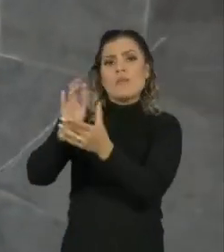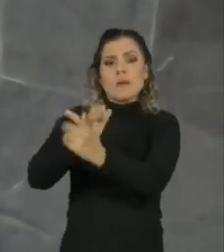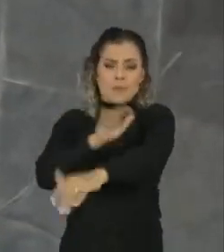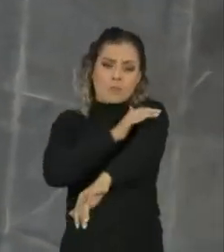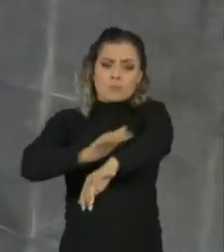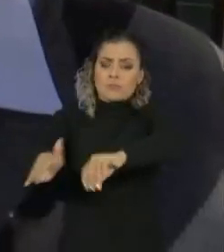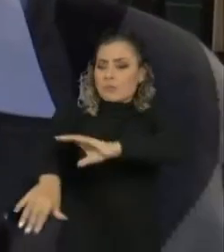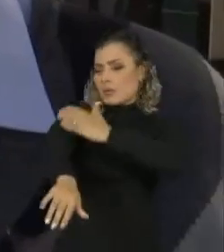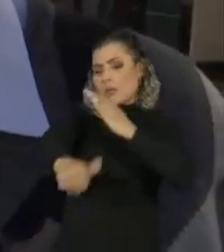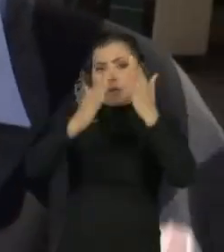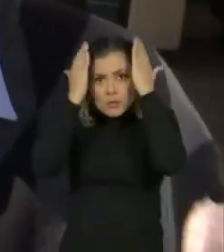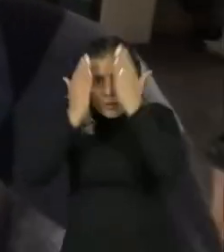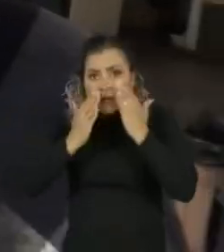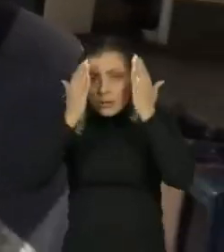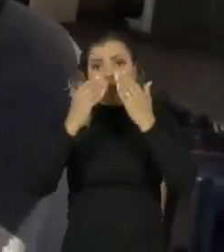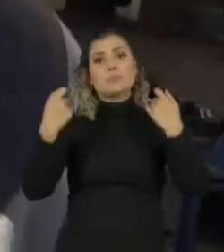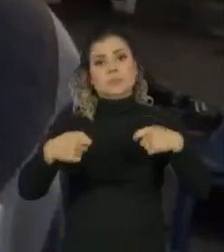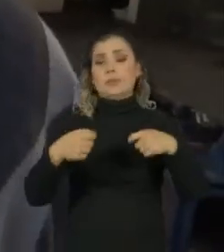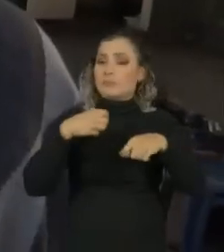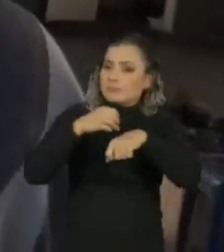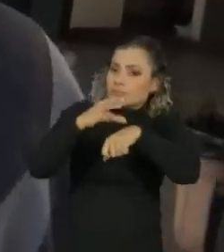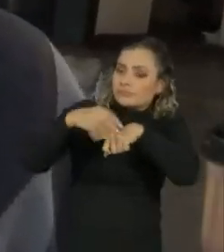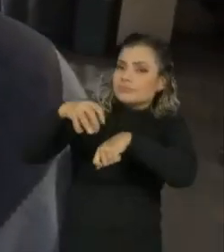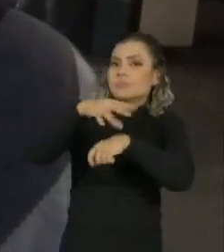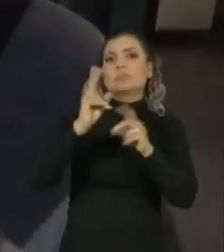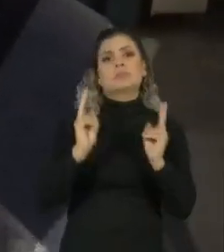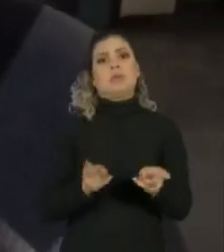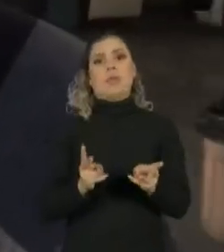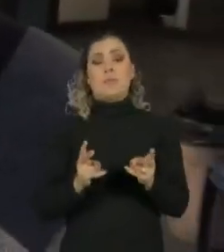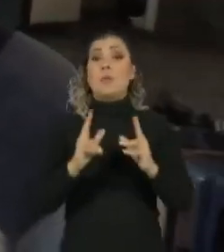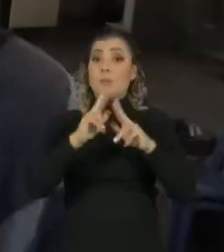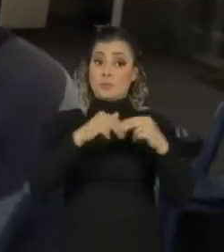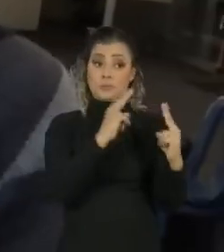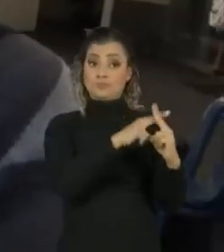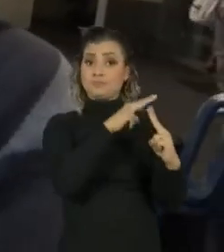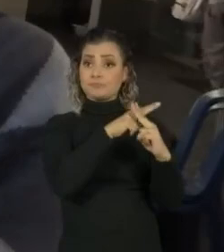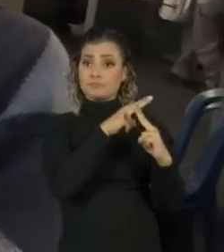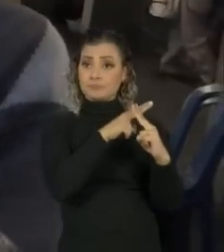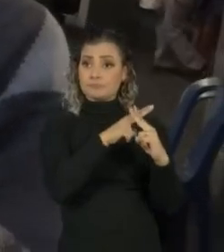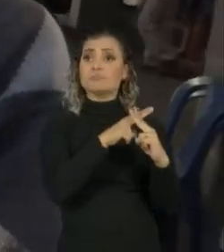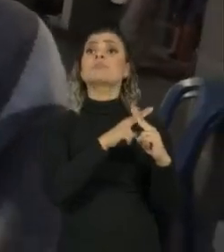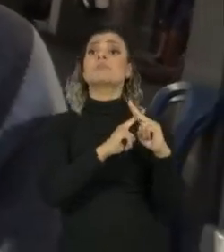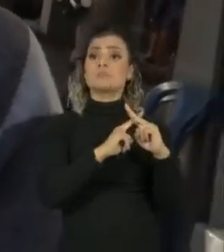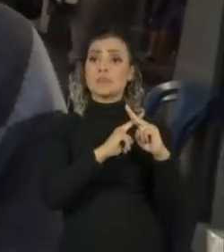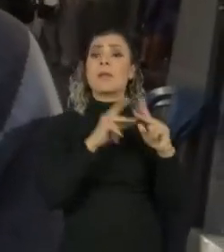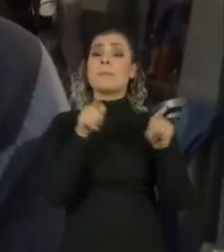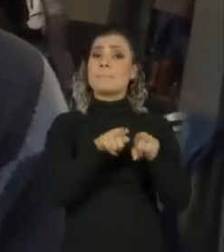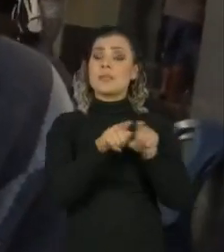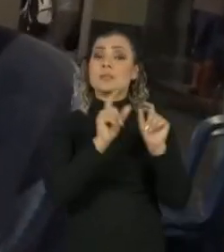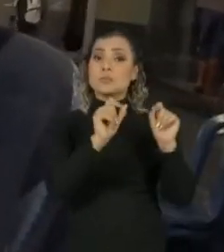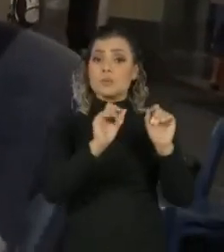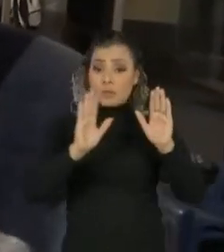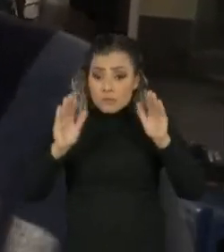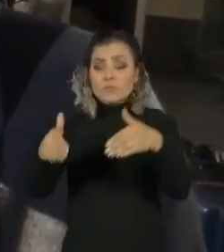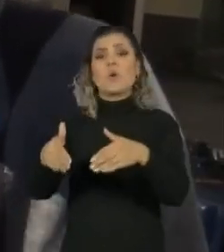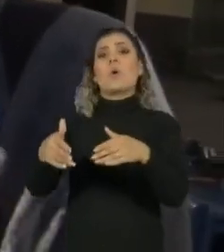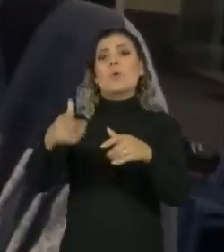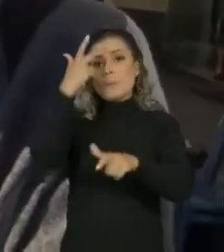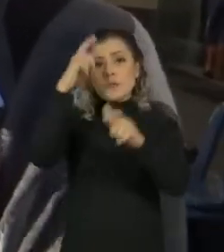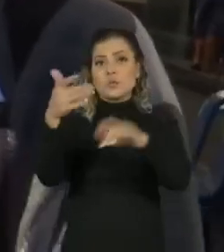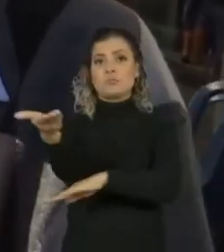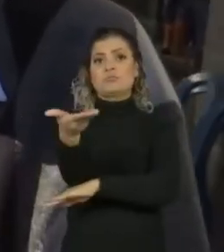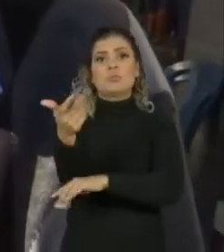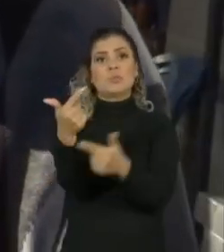braços, lavar rosto. Nós já sugerimos que a Caixa Econômica tenha uma linha específica para a população de rua, que